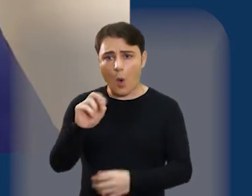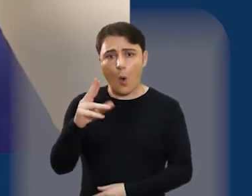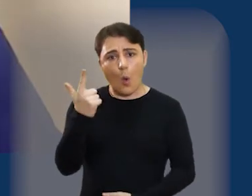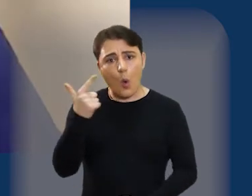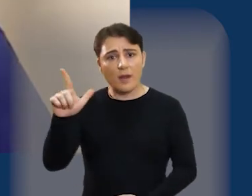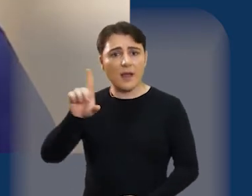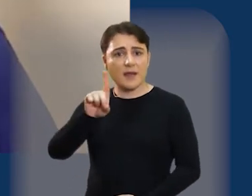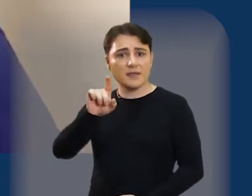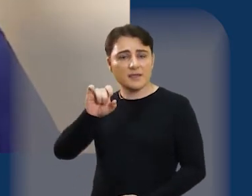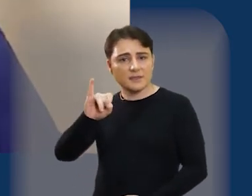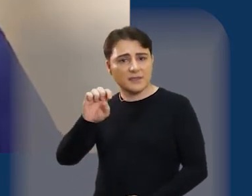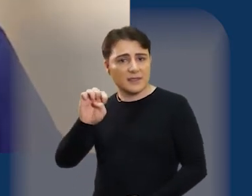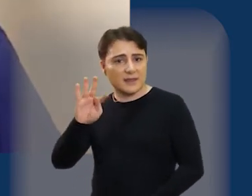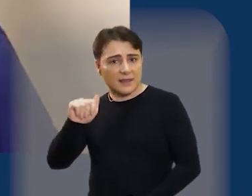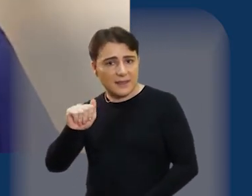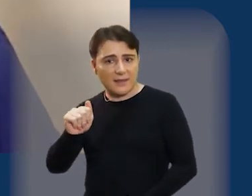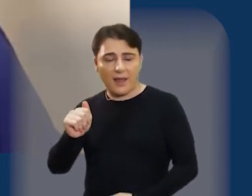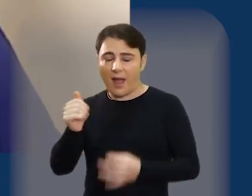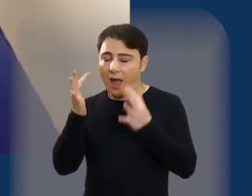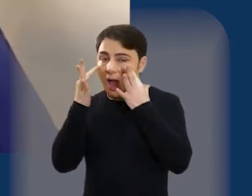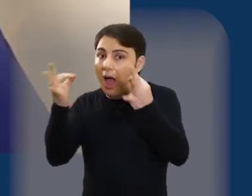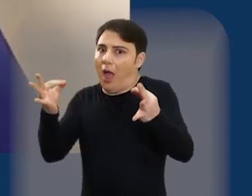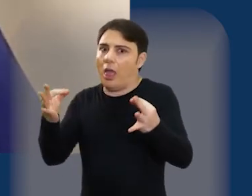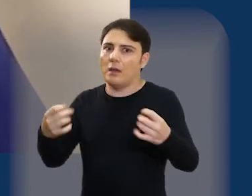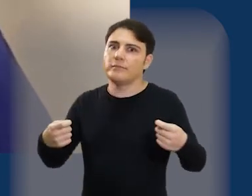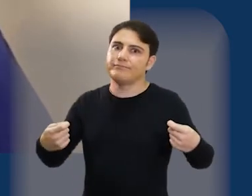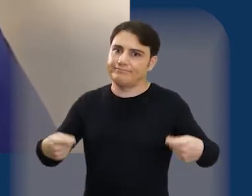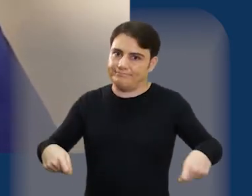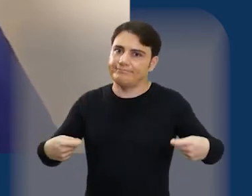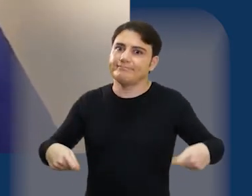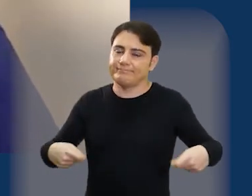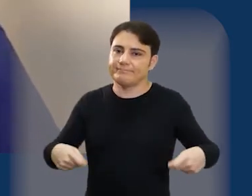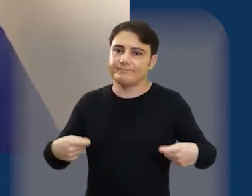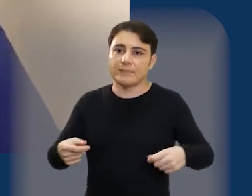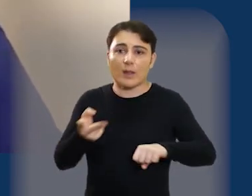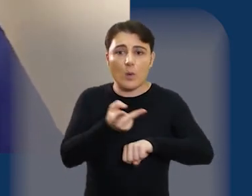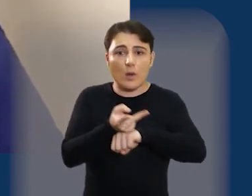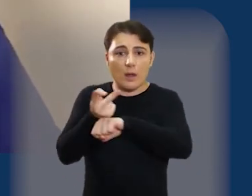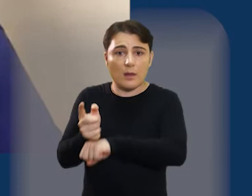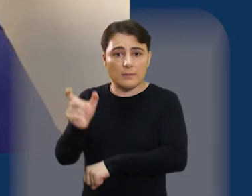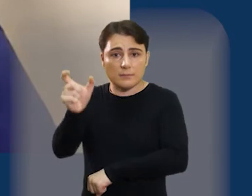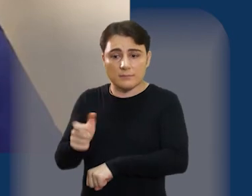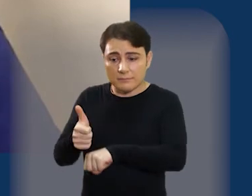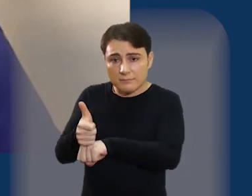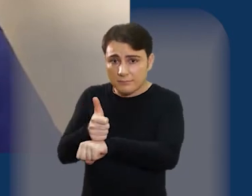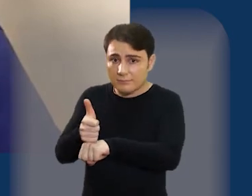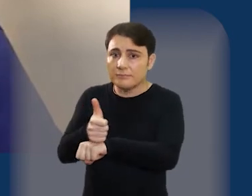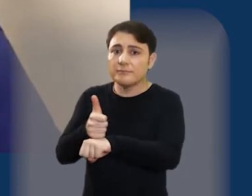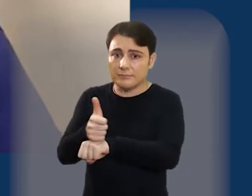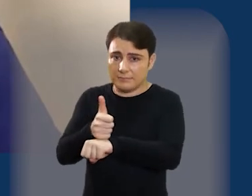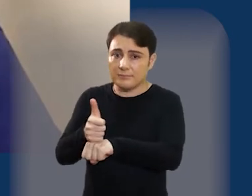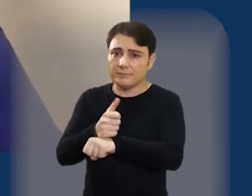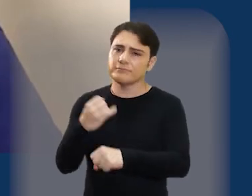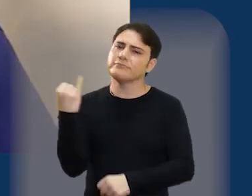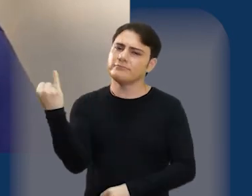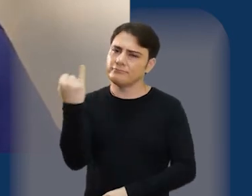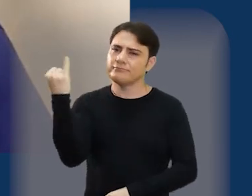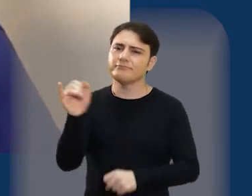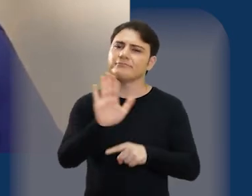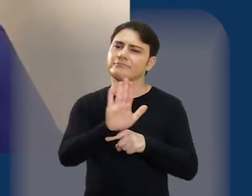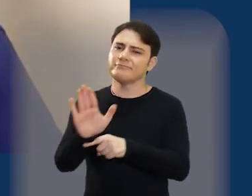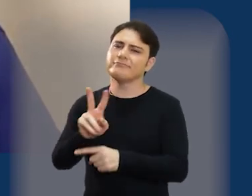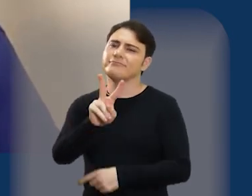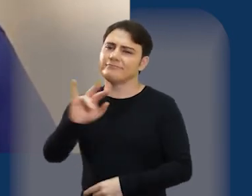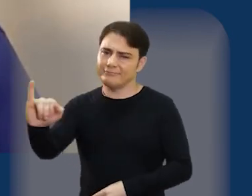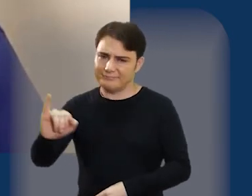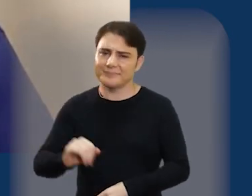em fazer o jejum intermitente ou alguma outra dieta, fique atento. Busque ajuda profissional. Isso